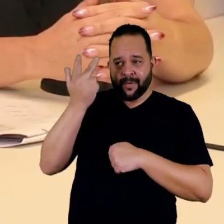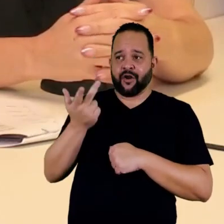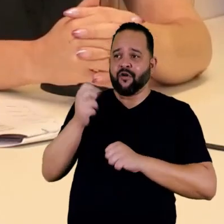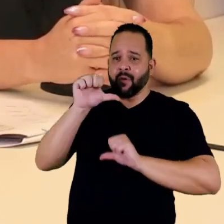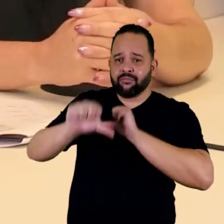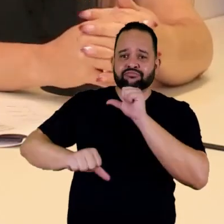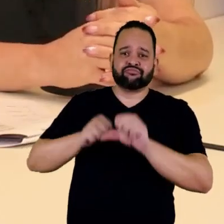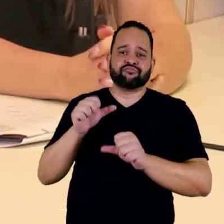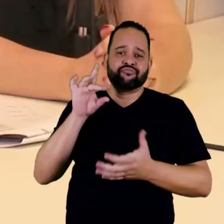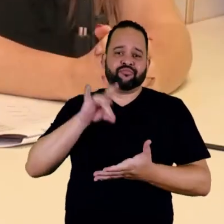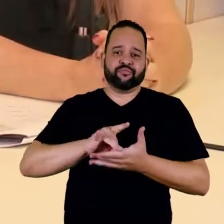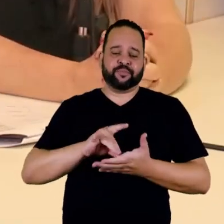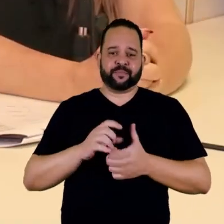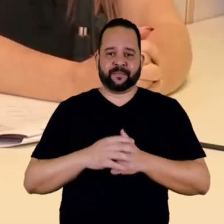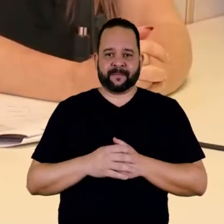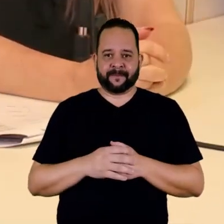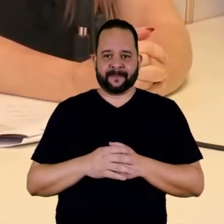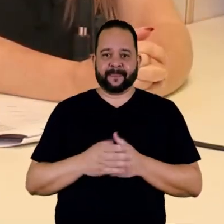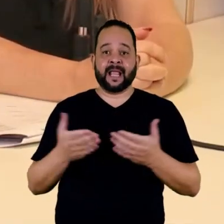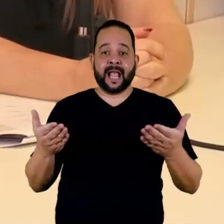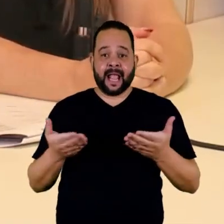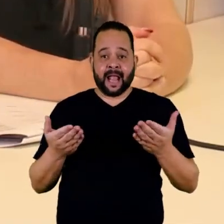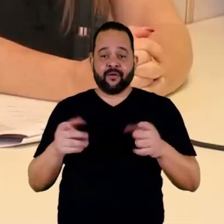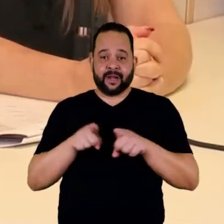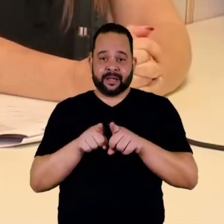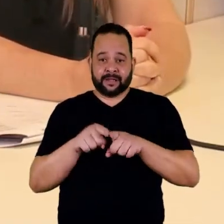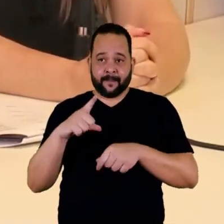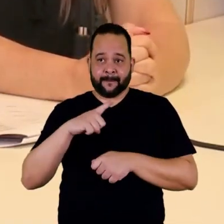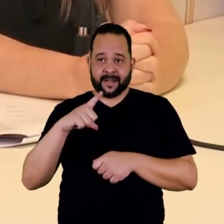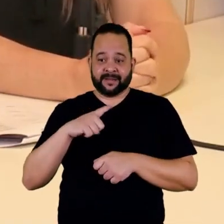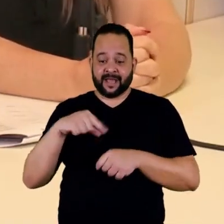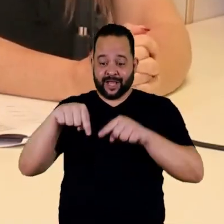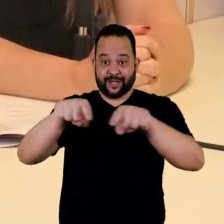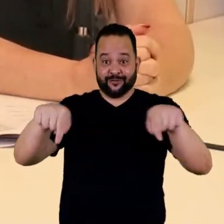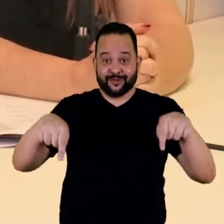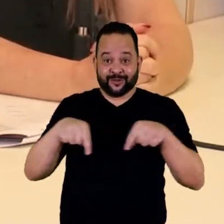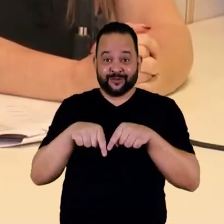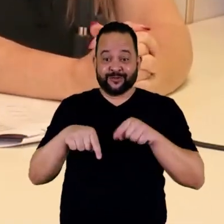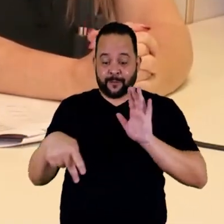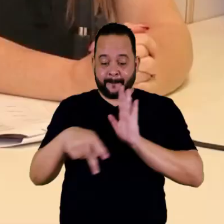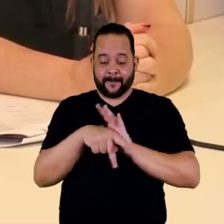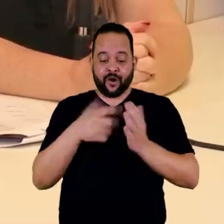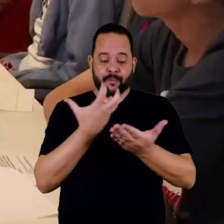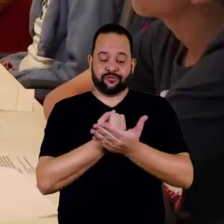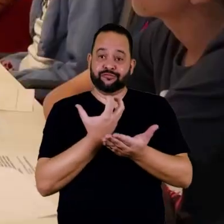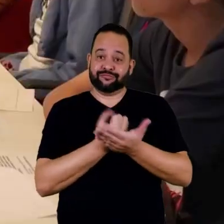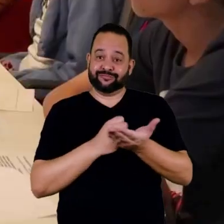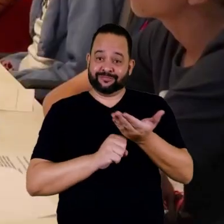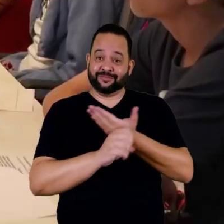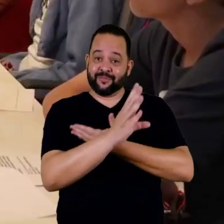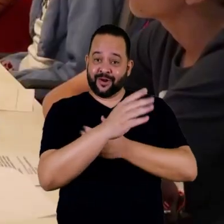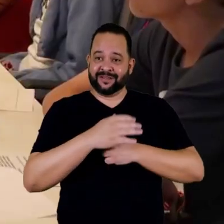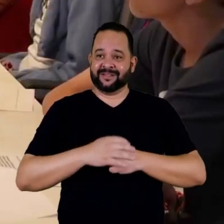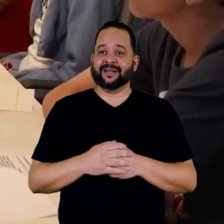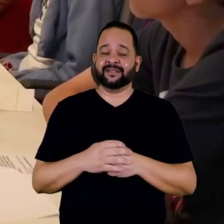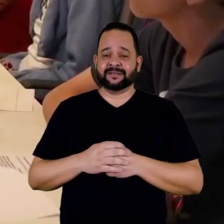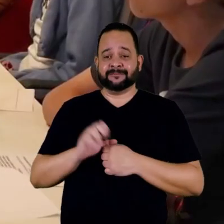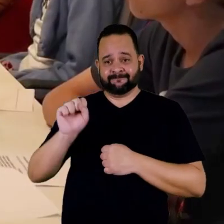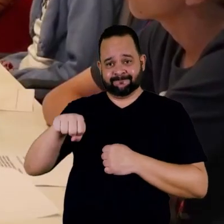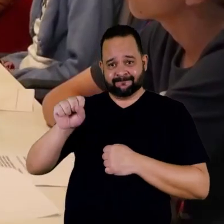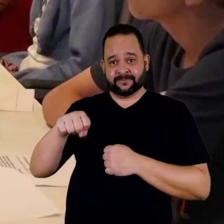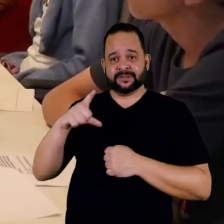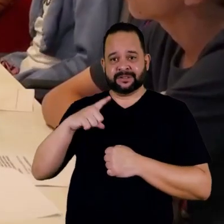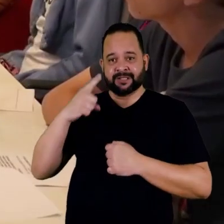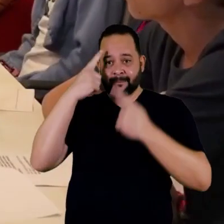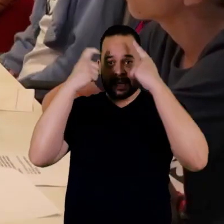foi muito transformador e agora a gente tem também esse estúdio de Podcast aqui pois é lo é isso a